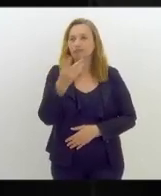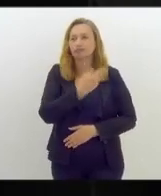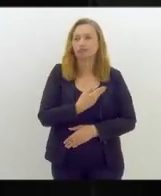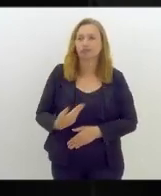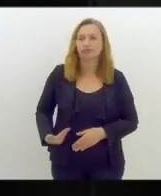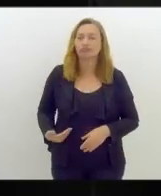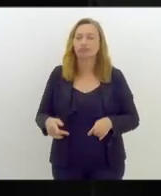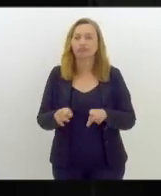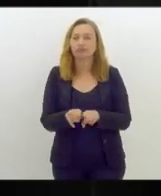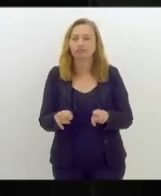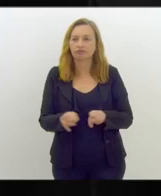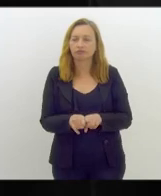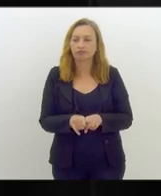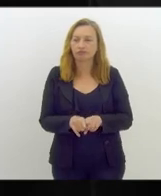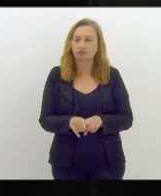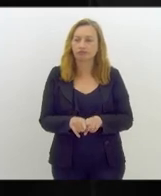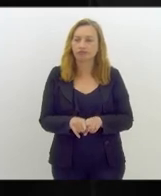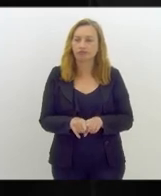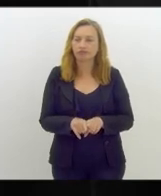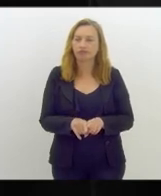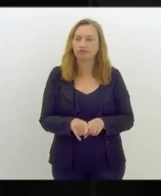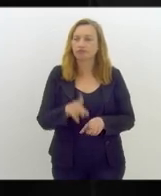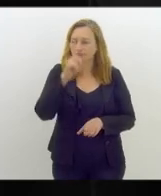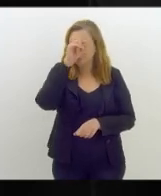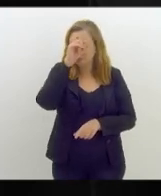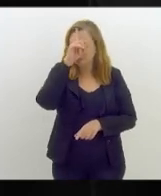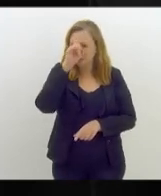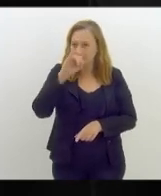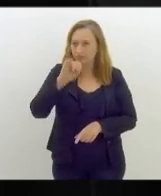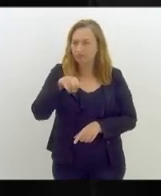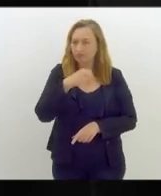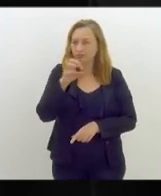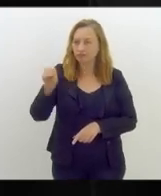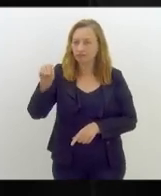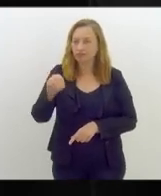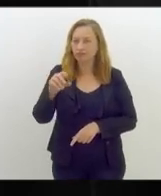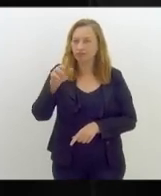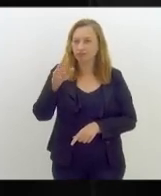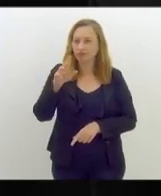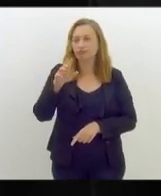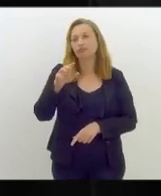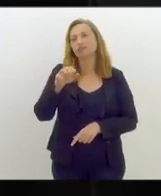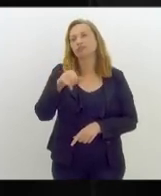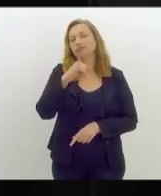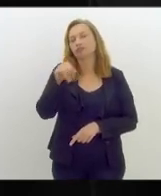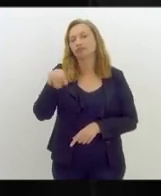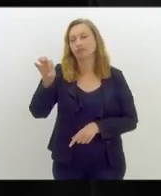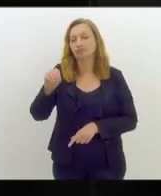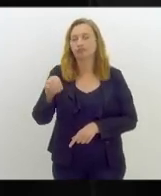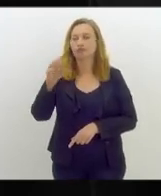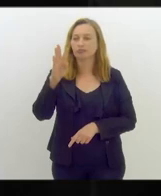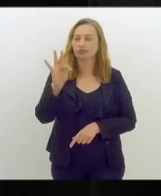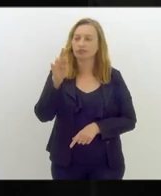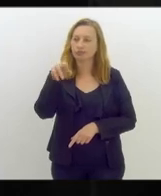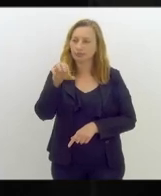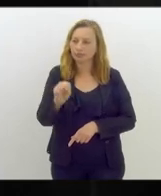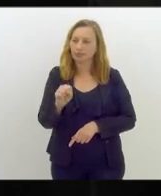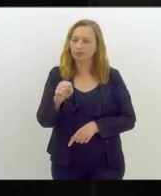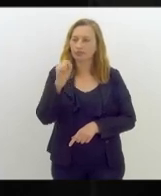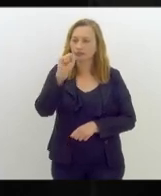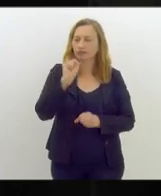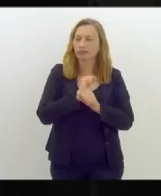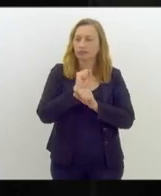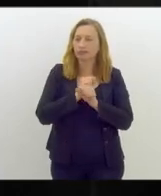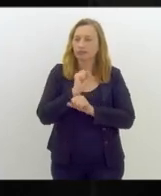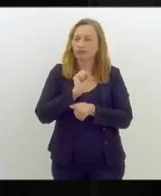também pelo credenciamento do Hospital São João Batista, que durante 8 anos esperou por esse credenciamento para